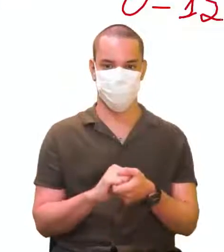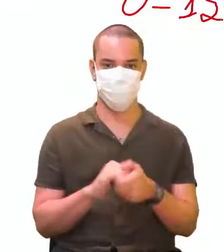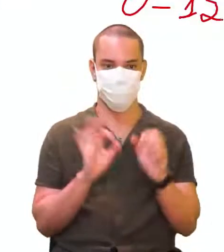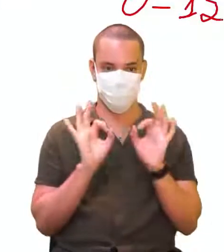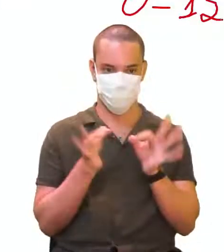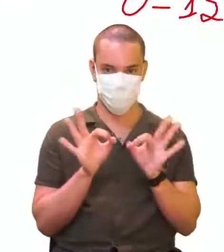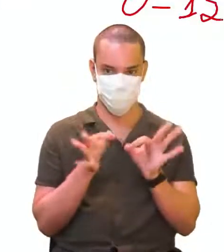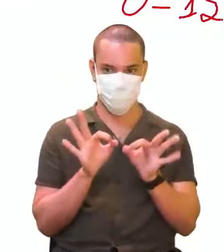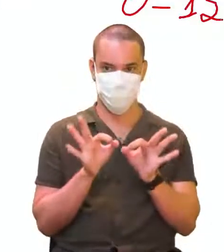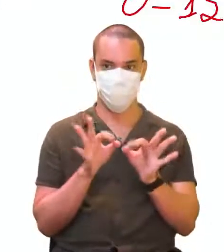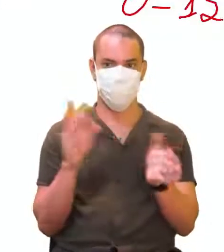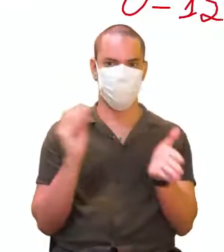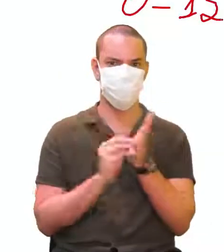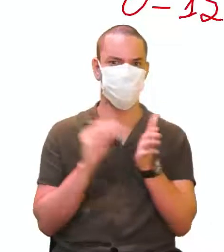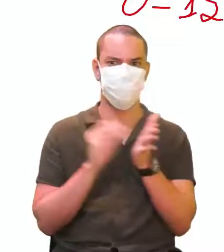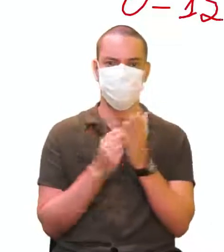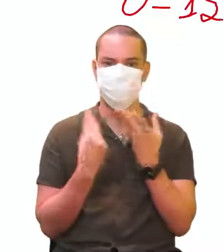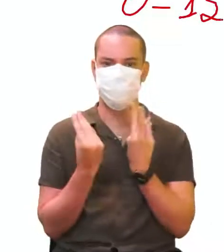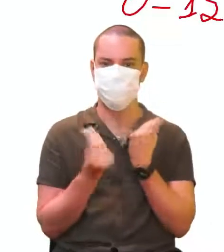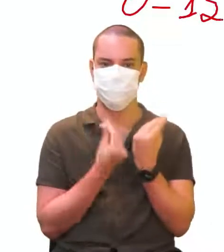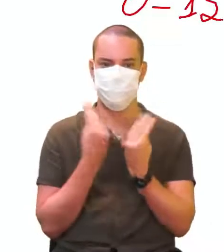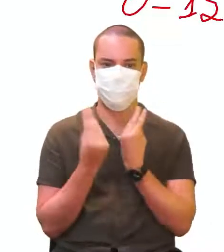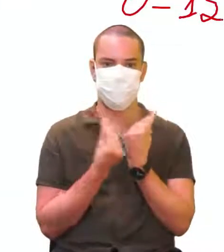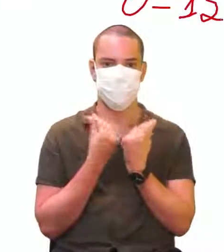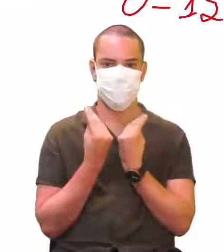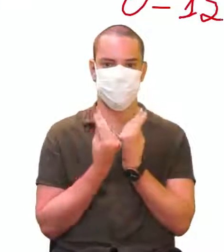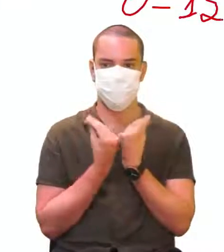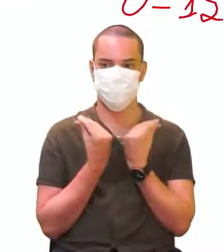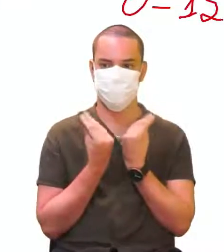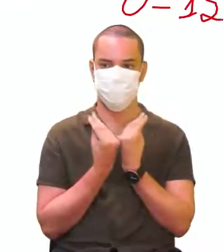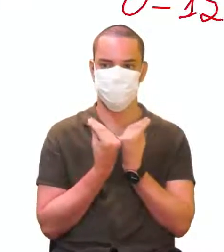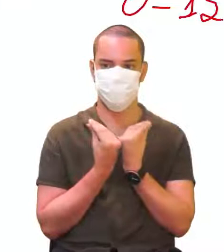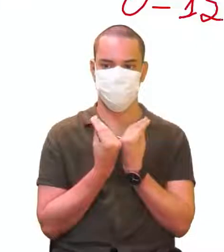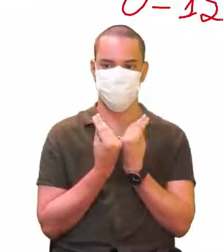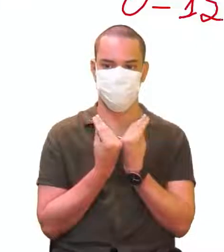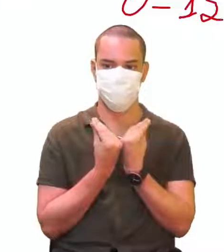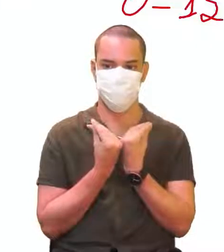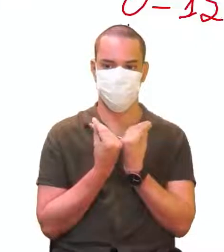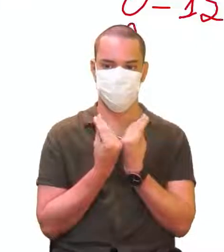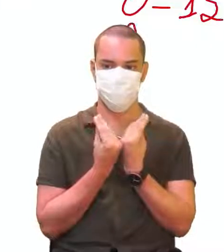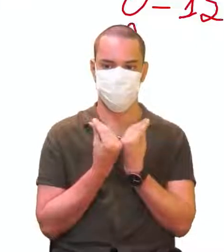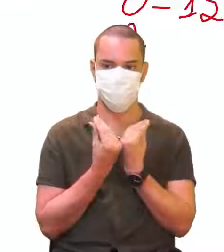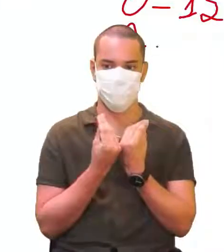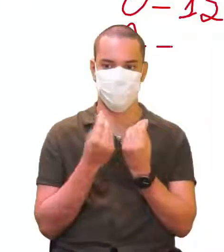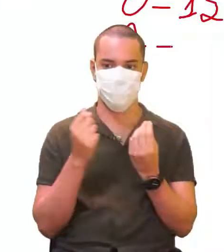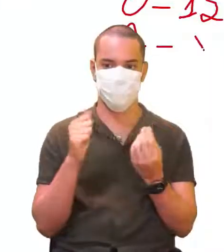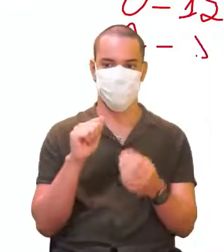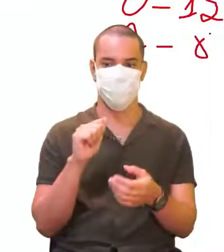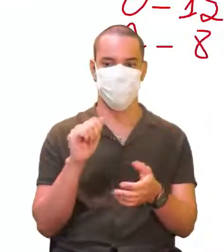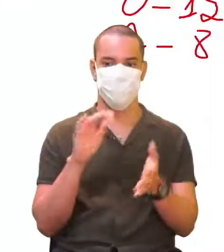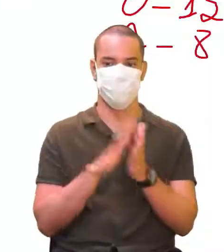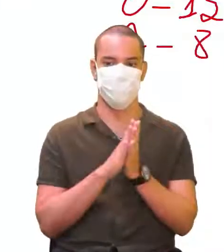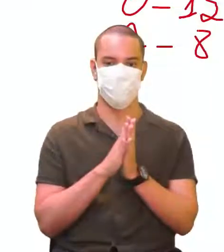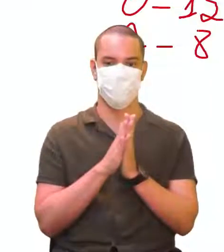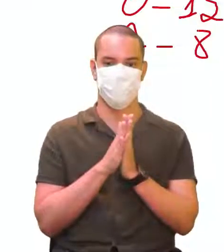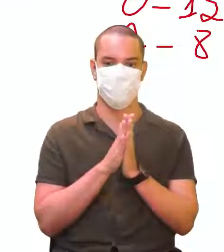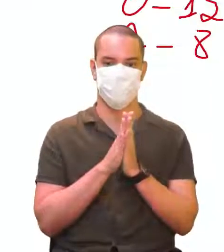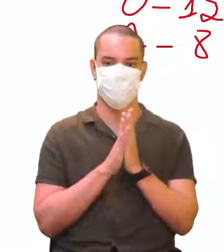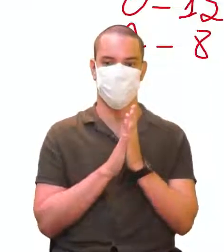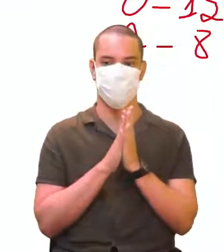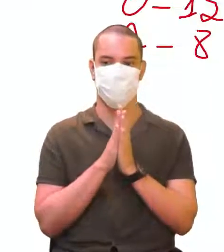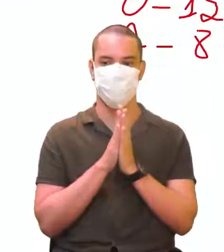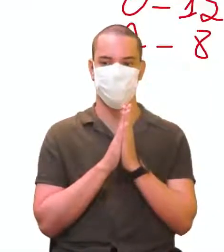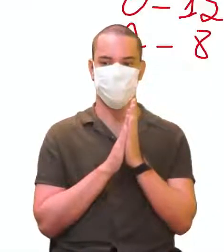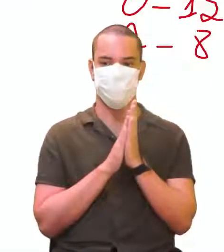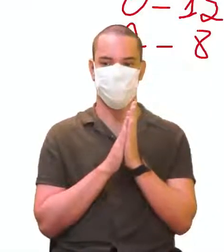Ok. Tá faltando algum. AB5, A8, não tá falando? Não tô falando? Você tá olhando, não tá